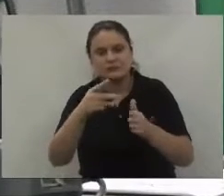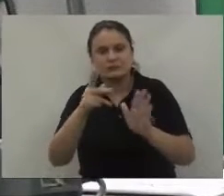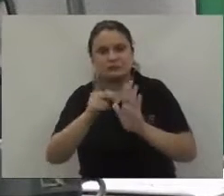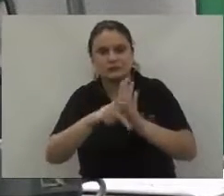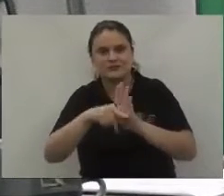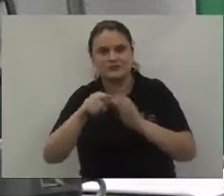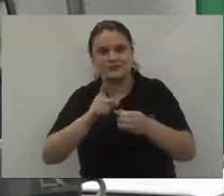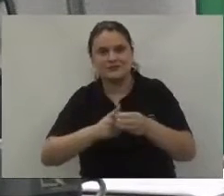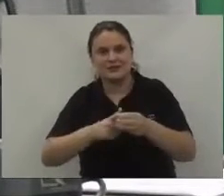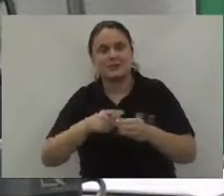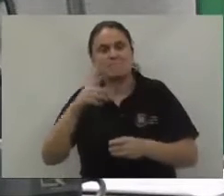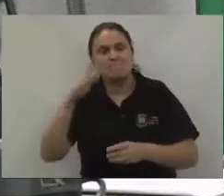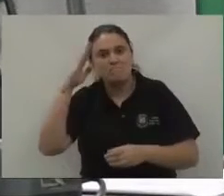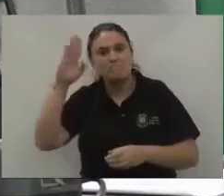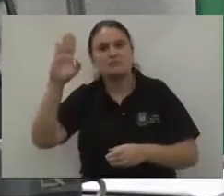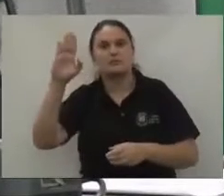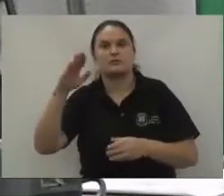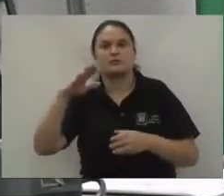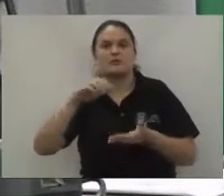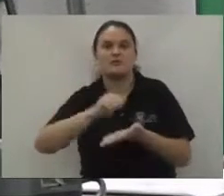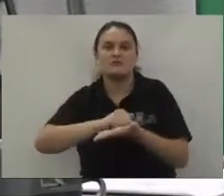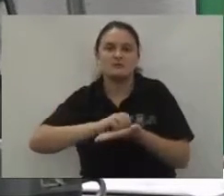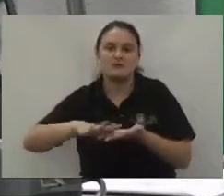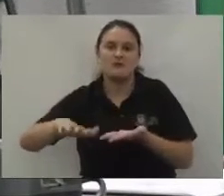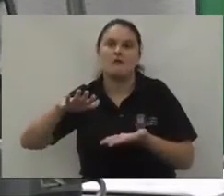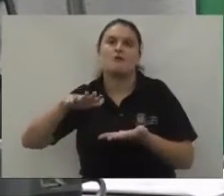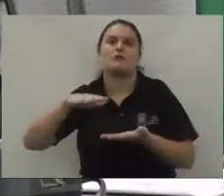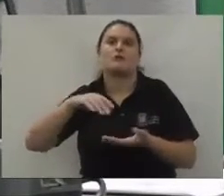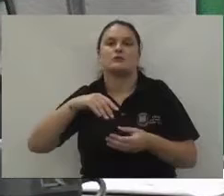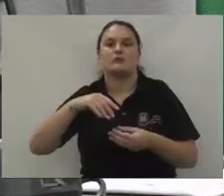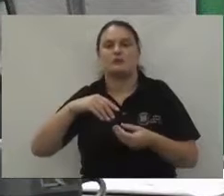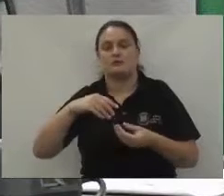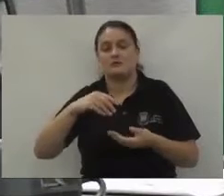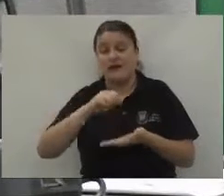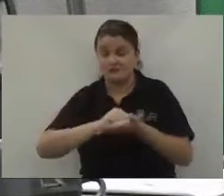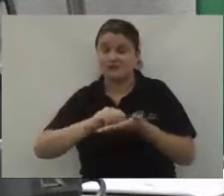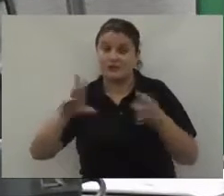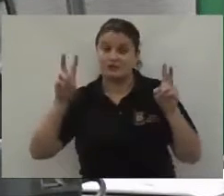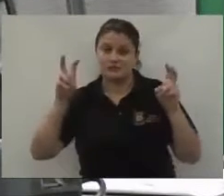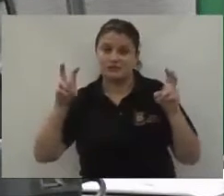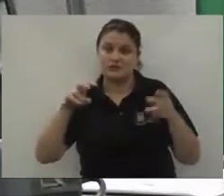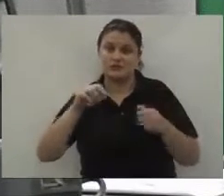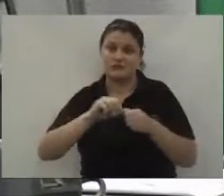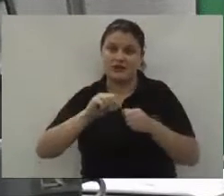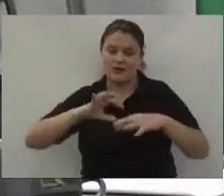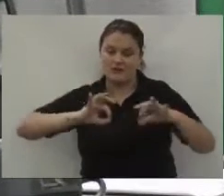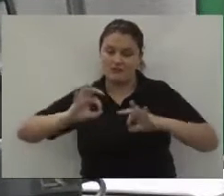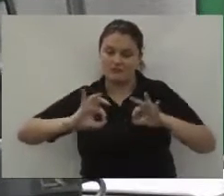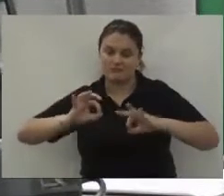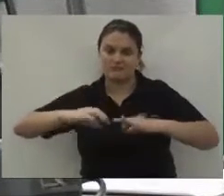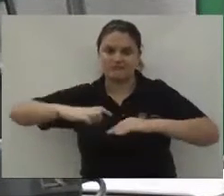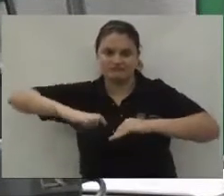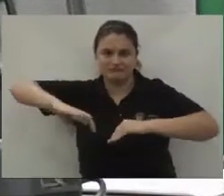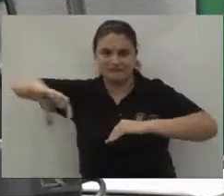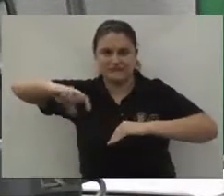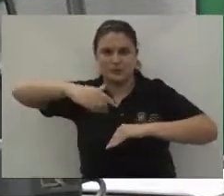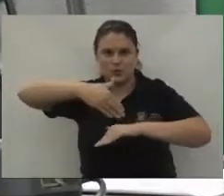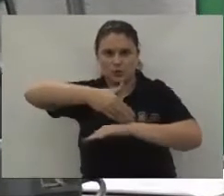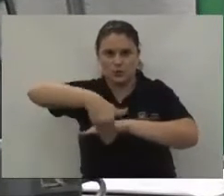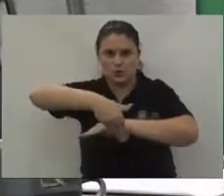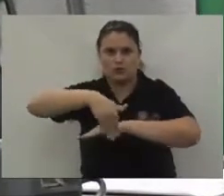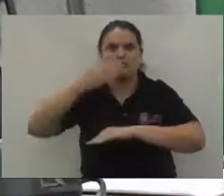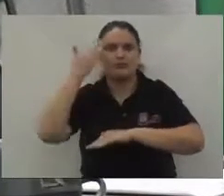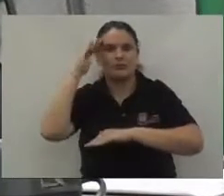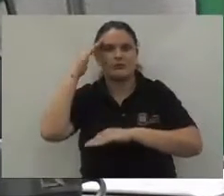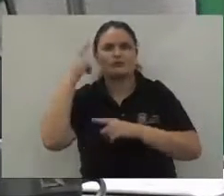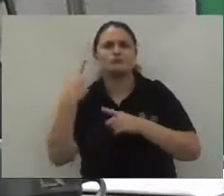cidade, principalmente no tocante aí à pavimentação, massa asfáltica, em calçada. Nós precisamos